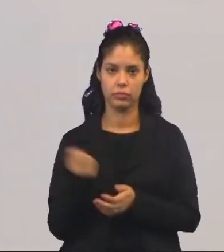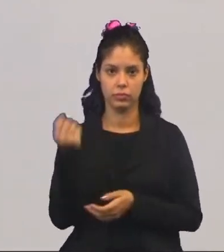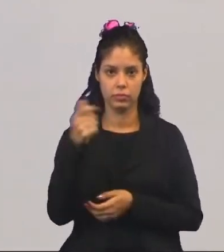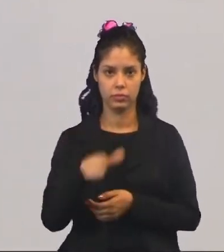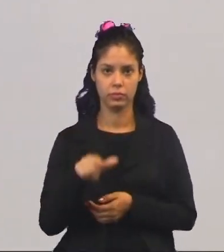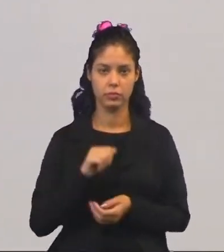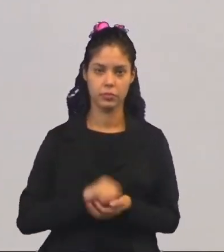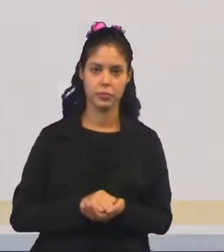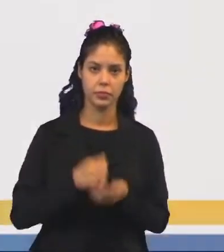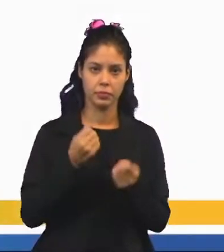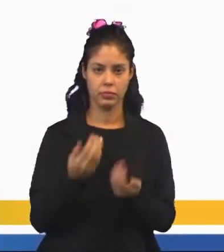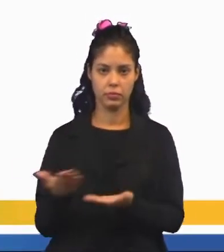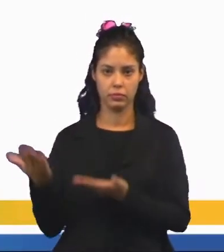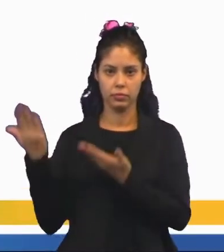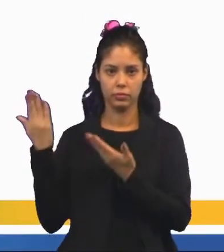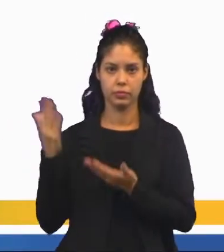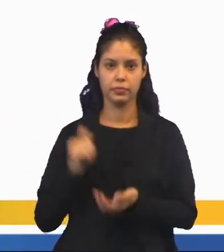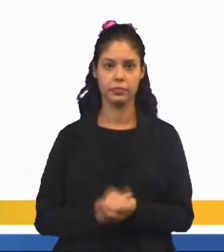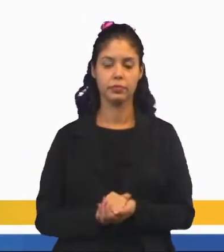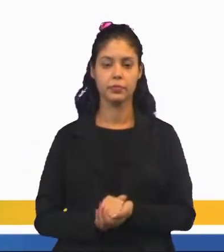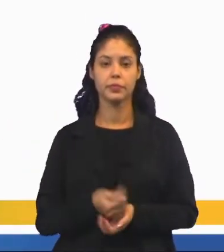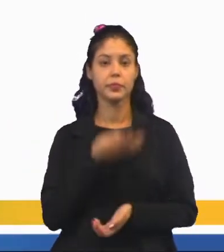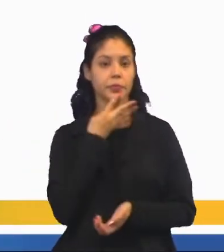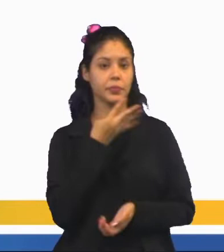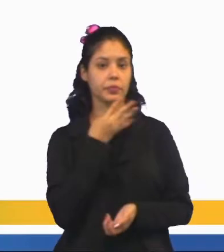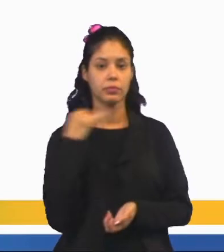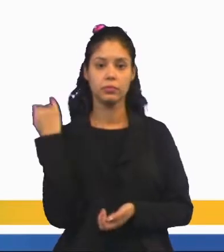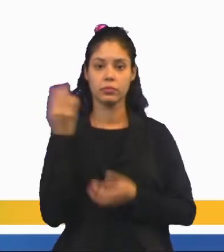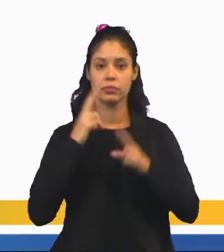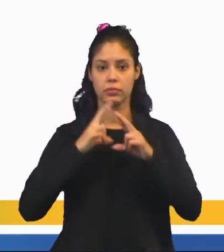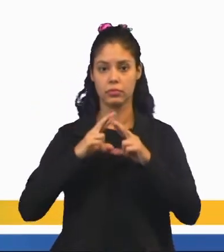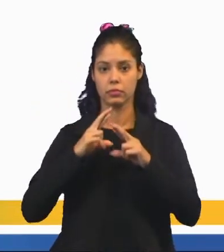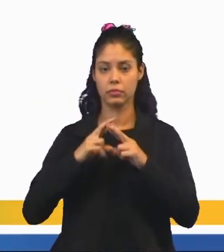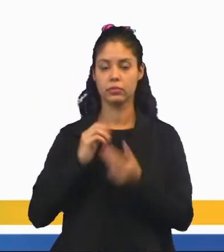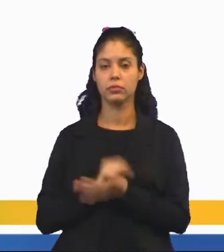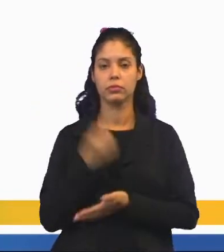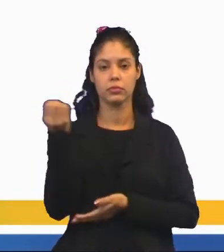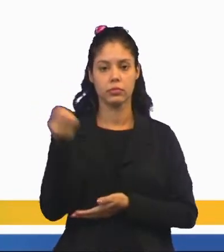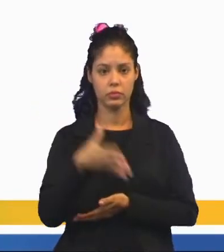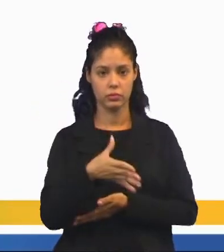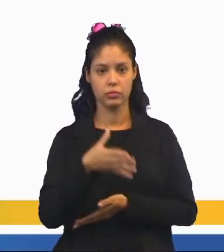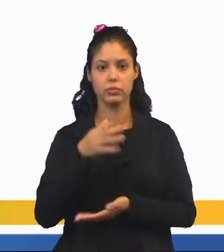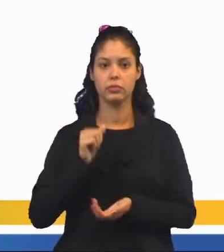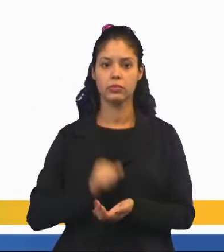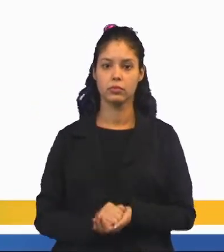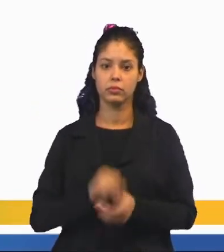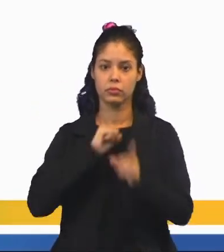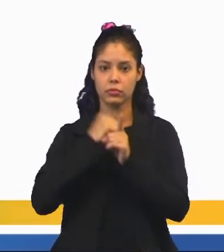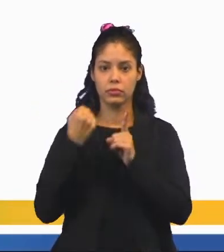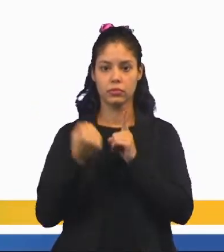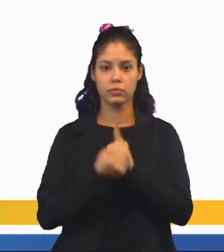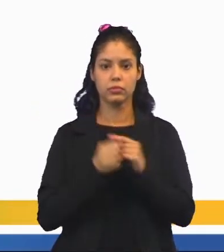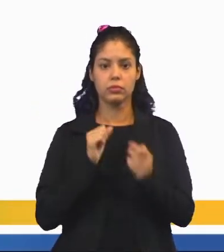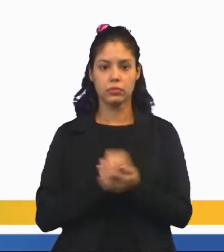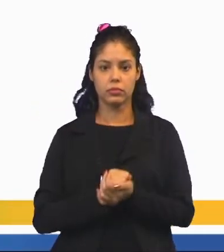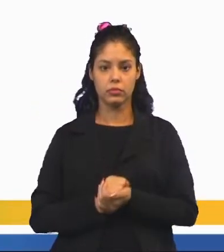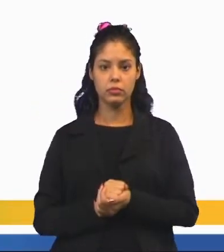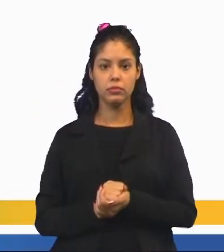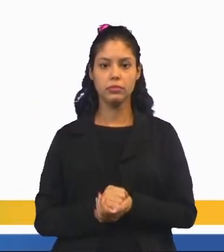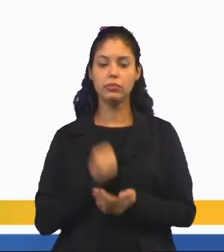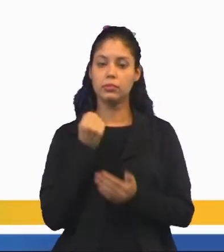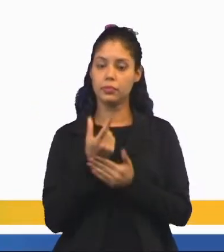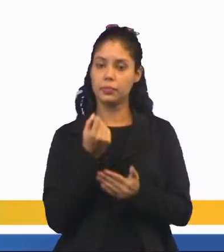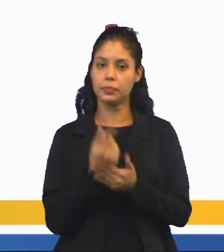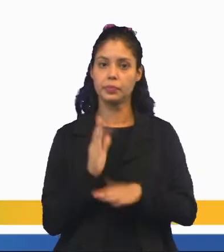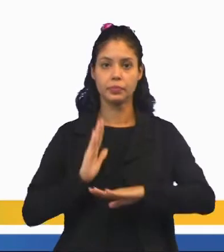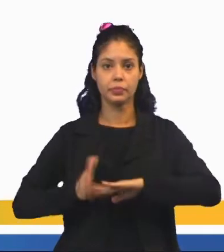reaproveitamento. Acompanha comigo aí na telinha. Reconhecer a importância da reciclagem e reaproveitamento na